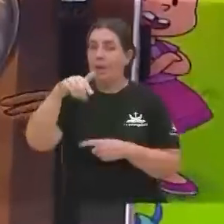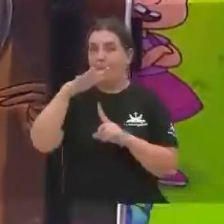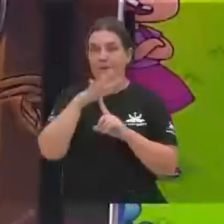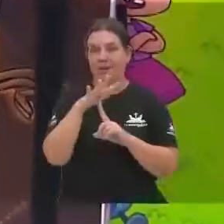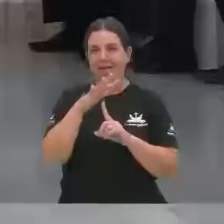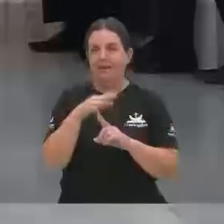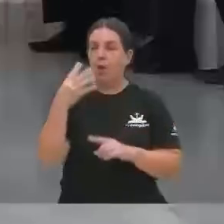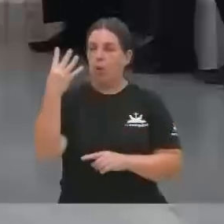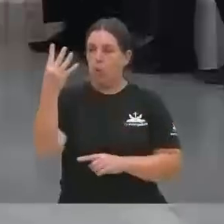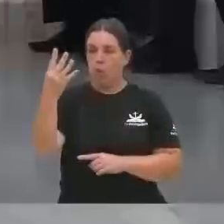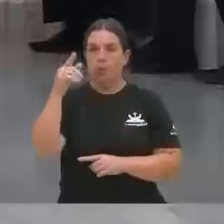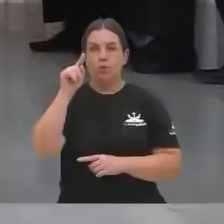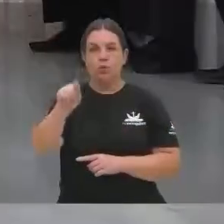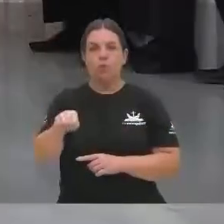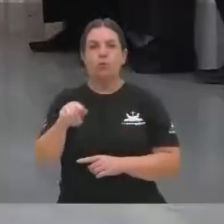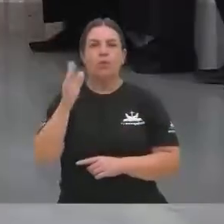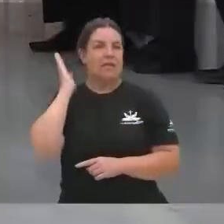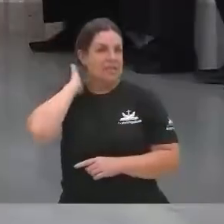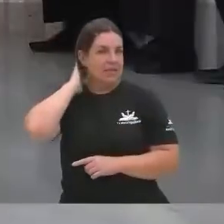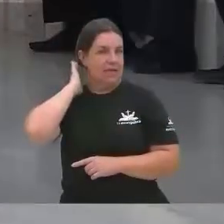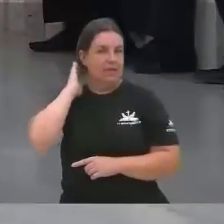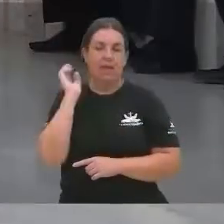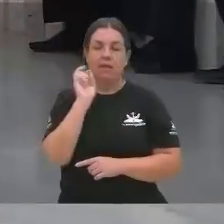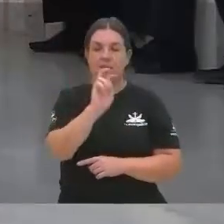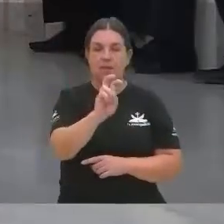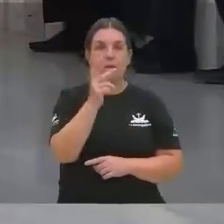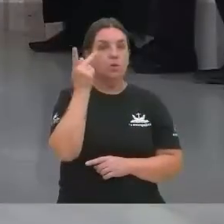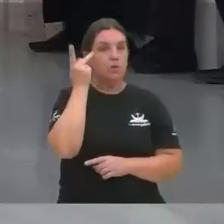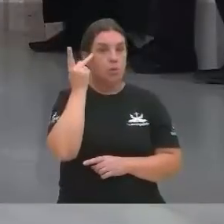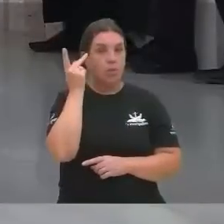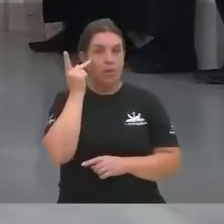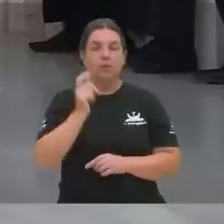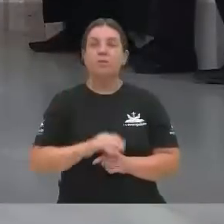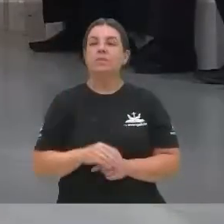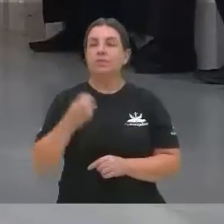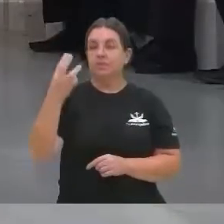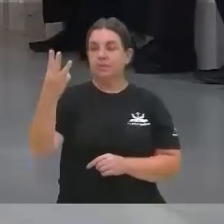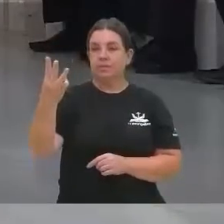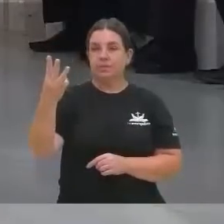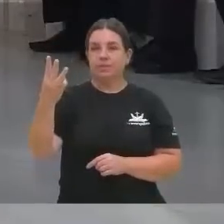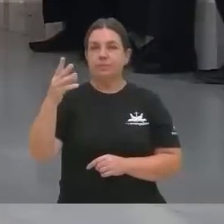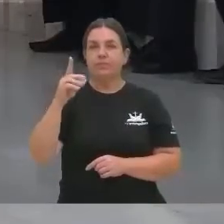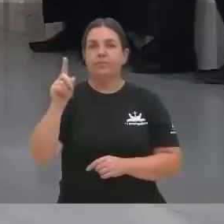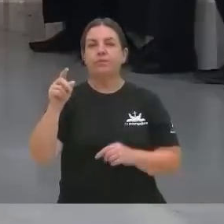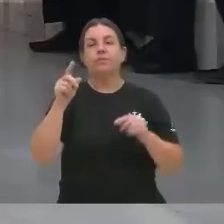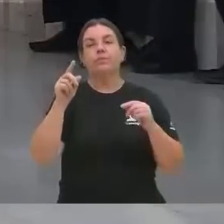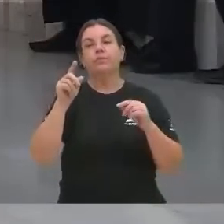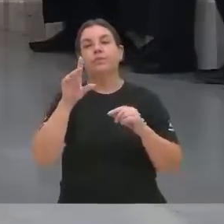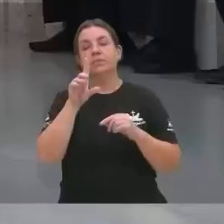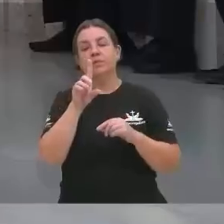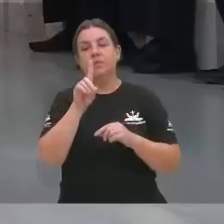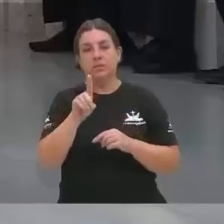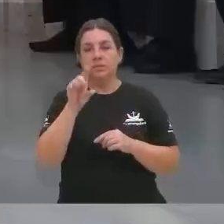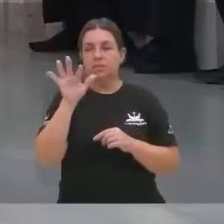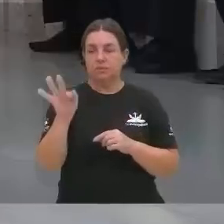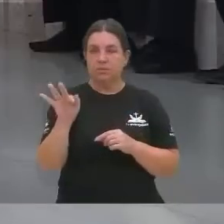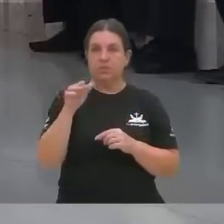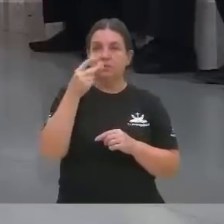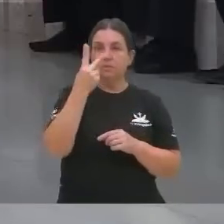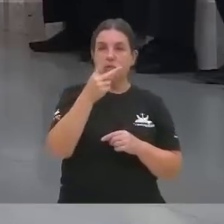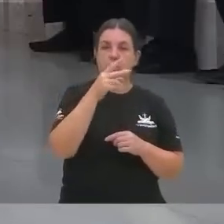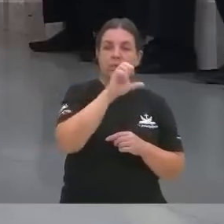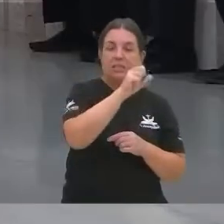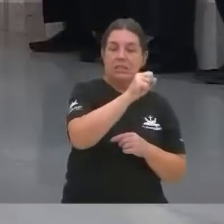quatro no Ceará cinco em São Paulo três no distrito federal duas em Santa Catarina